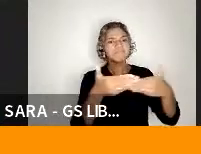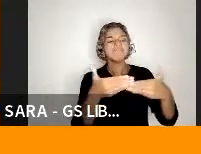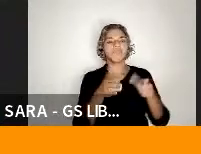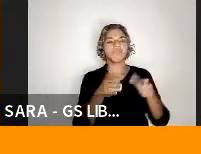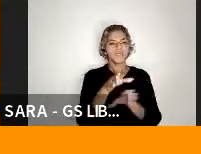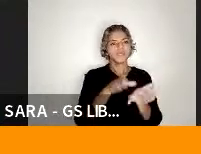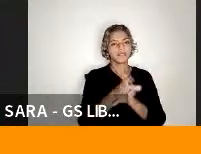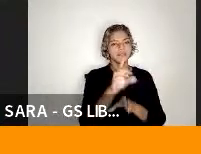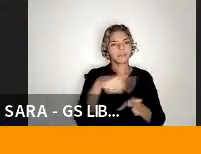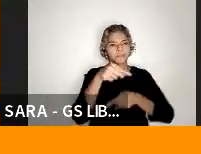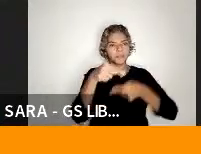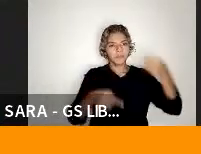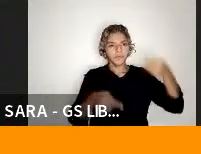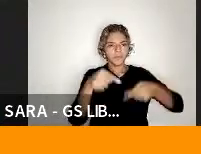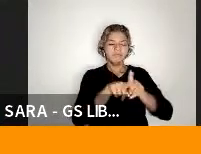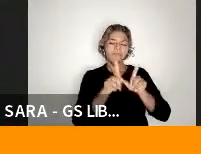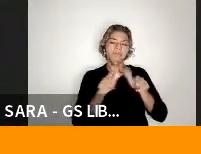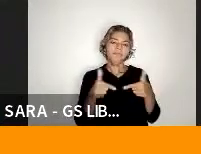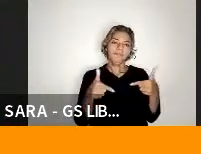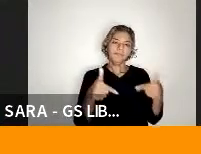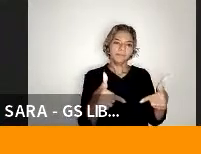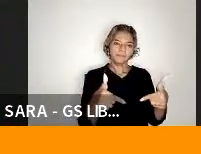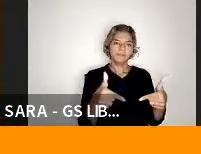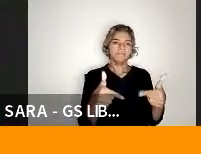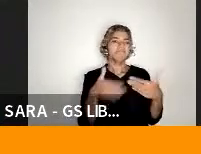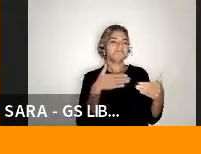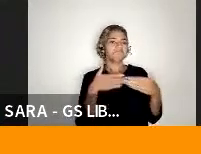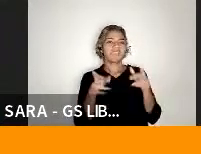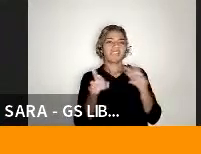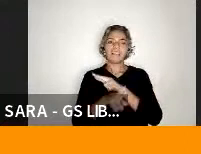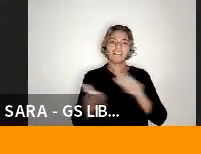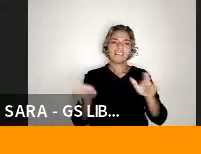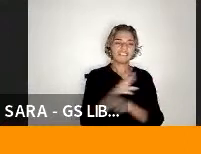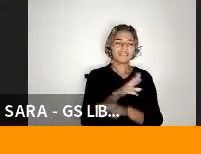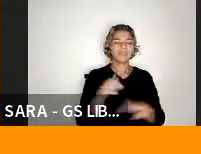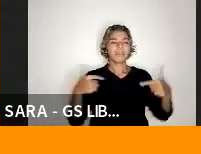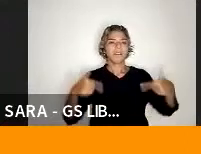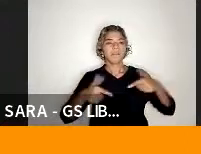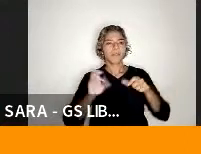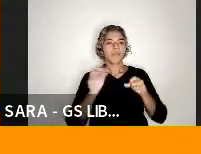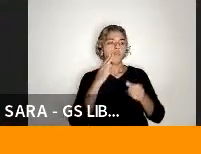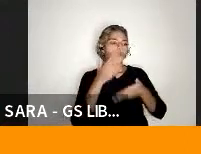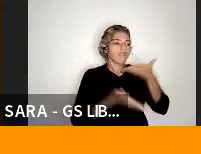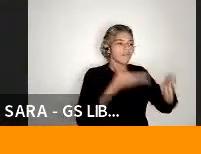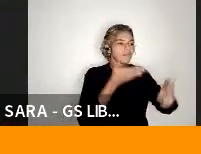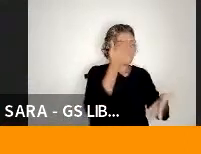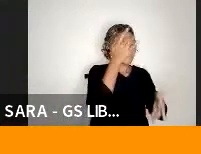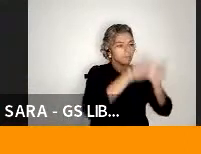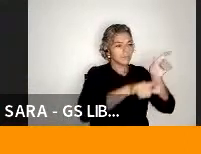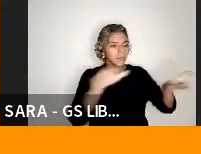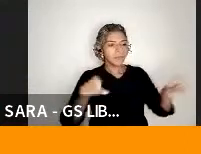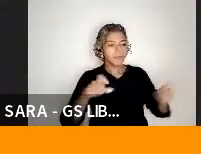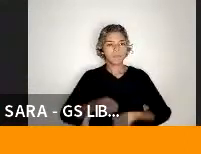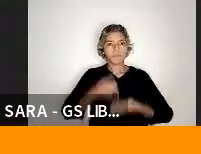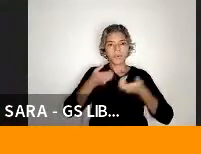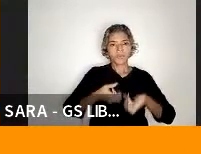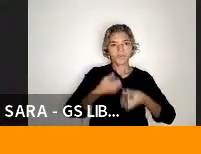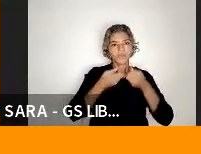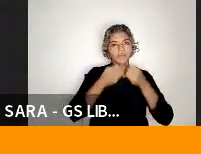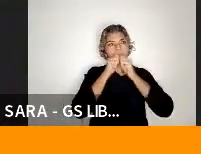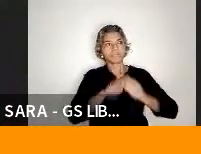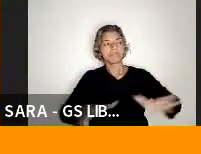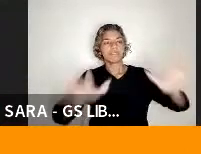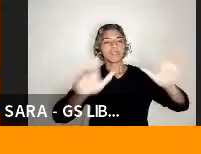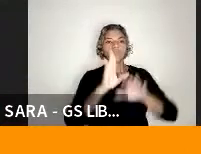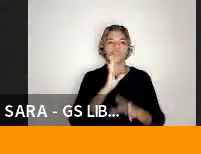nossas ações, seja nas relações de trabalho, no atendimento ao público e na produção e popularização do conhecimento. Então, esse é o objetivo do